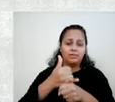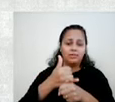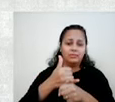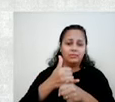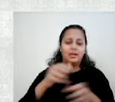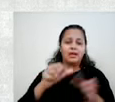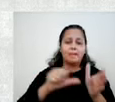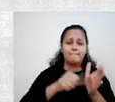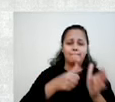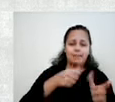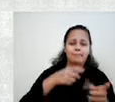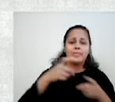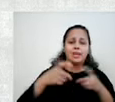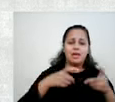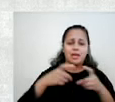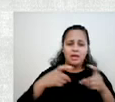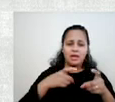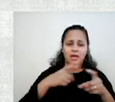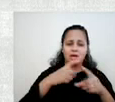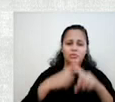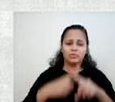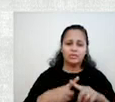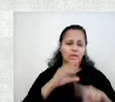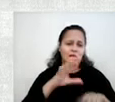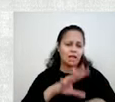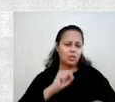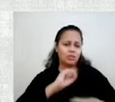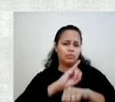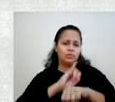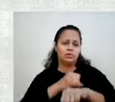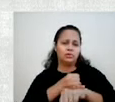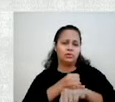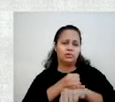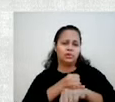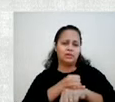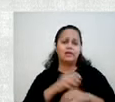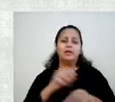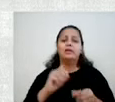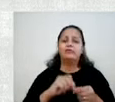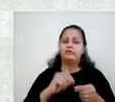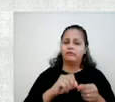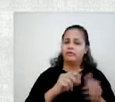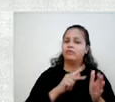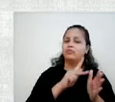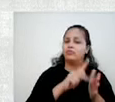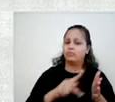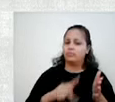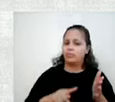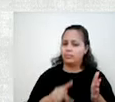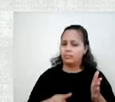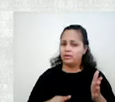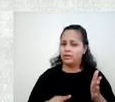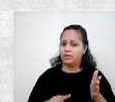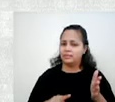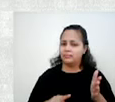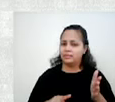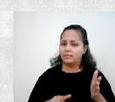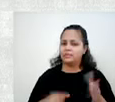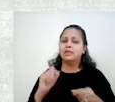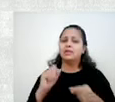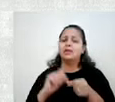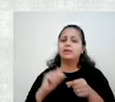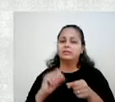da primeira cruzada que tomou Jerusalém. Também foram criados longos poemas nos quais a sua vida e seus